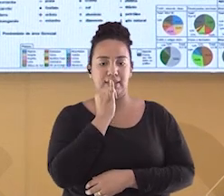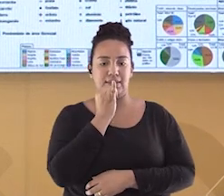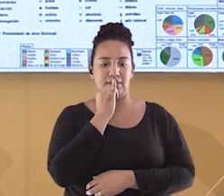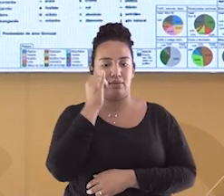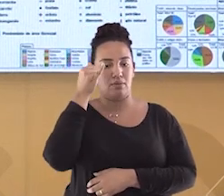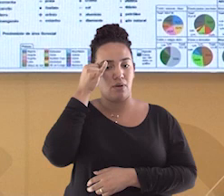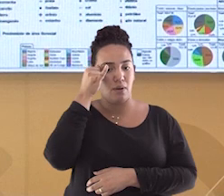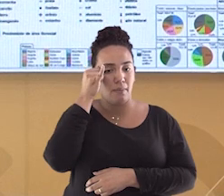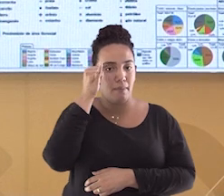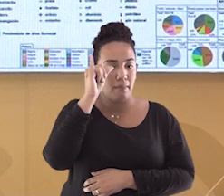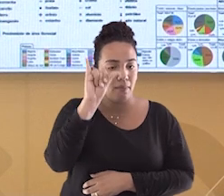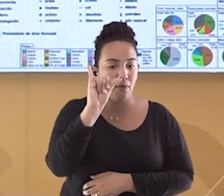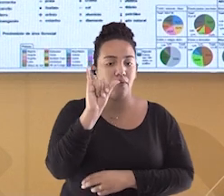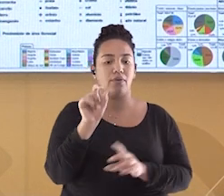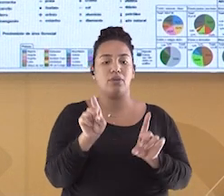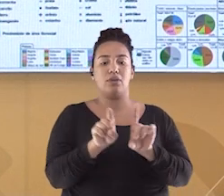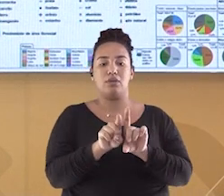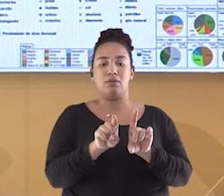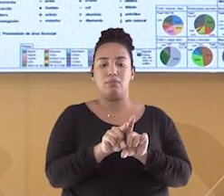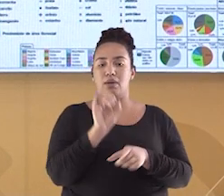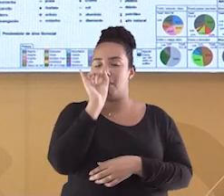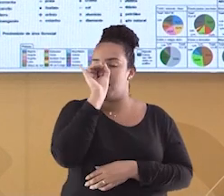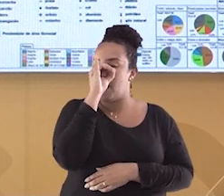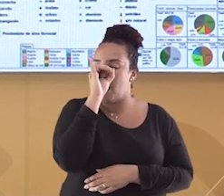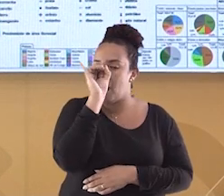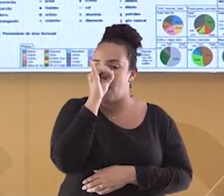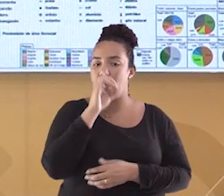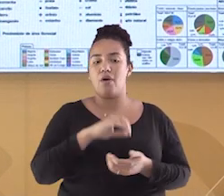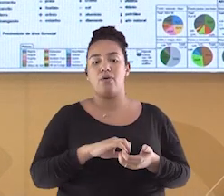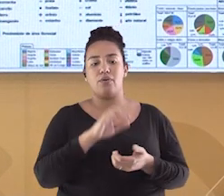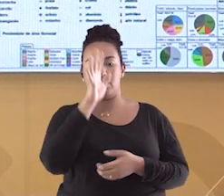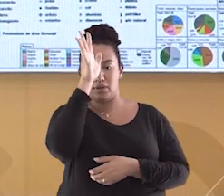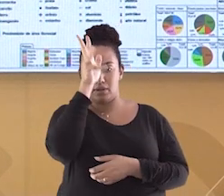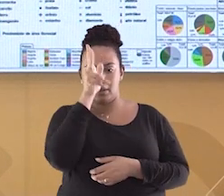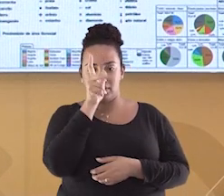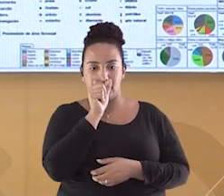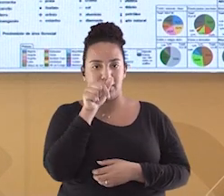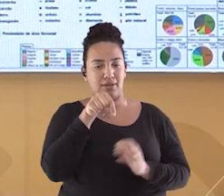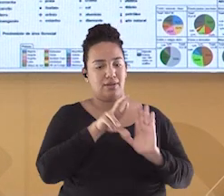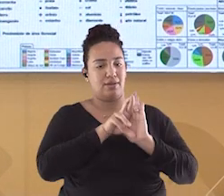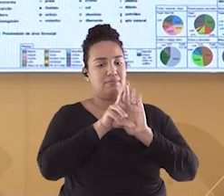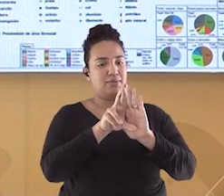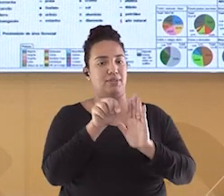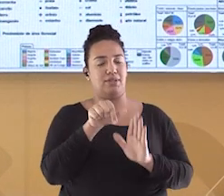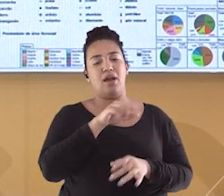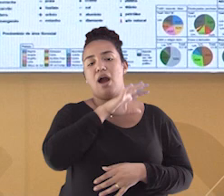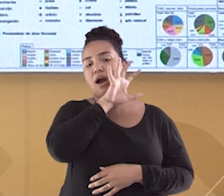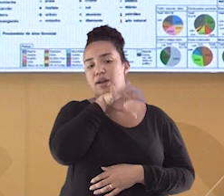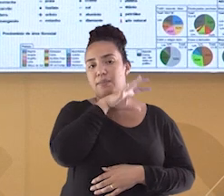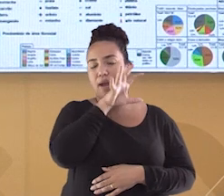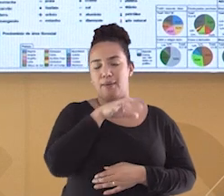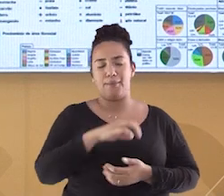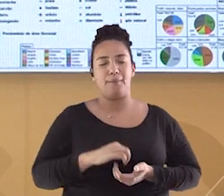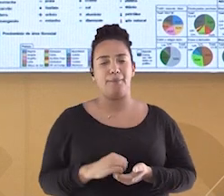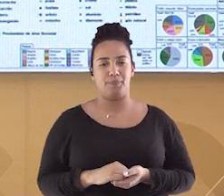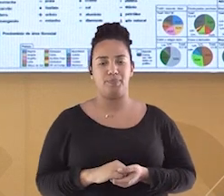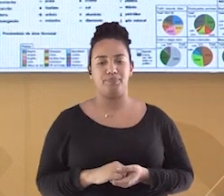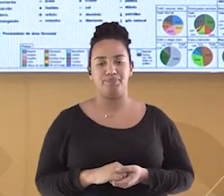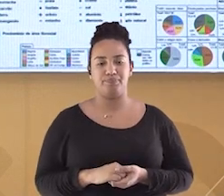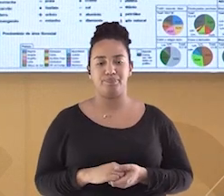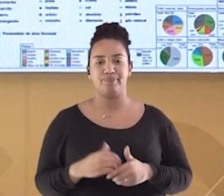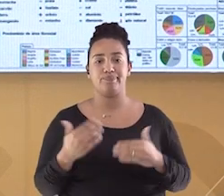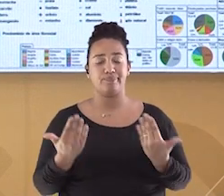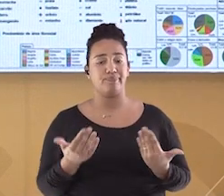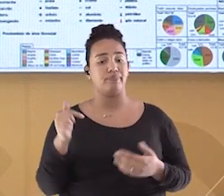bovinos, ovinos, caprinos ou suínos, representados pelos animais. Aqui no mapa, nós